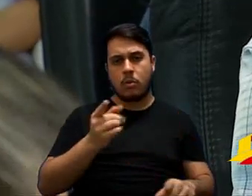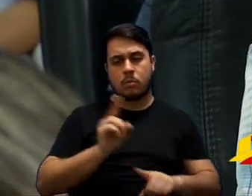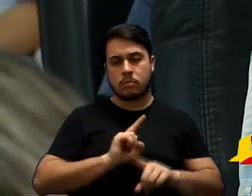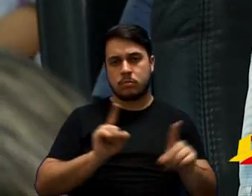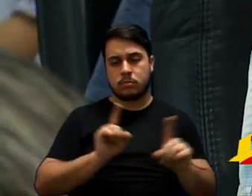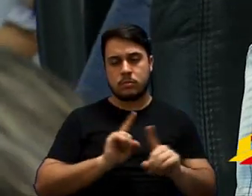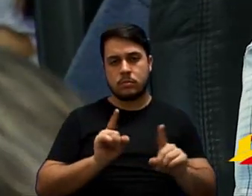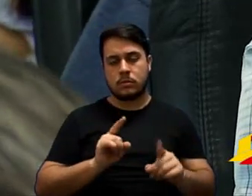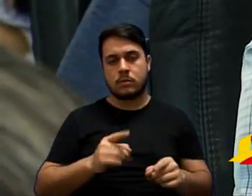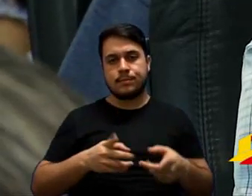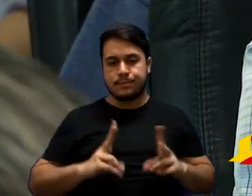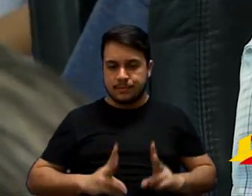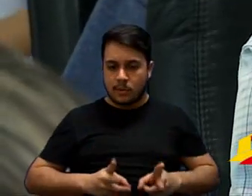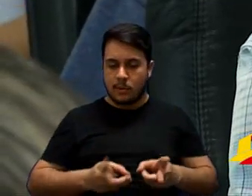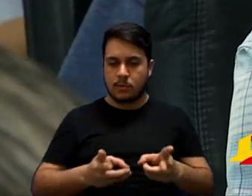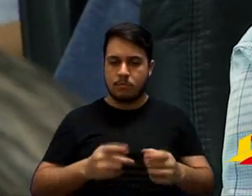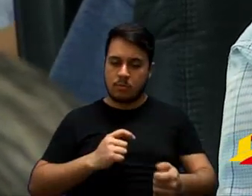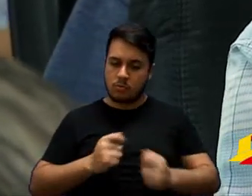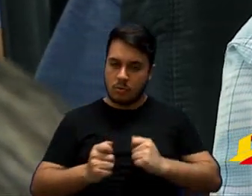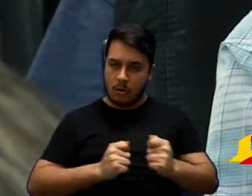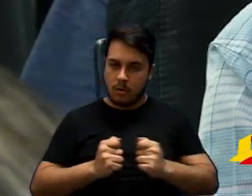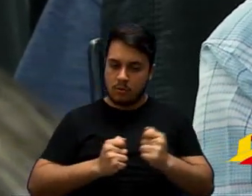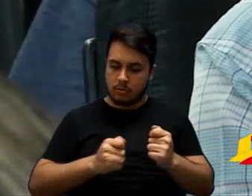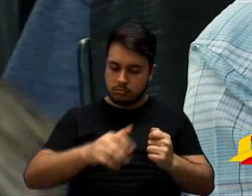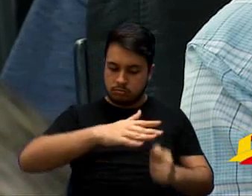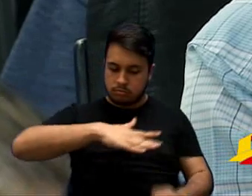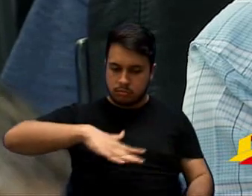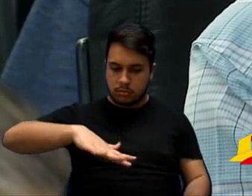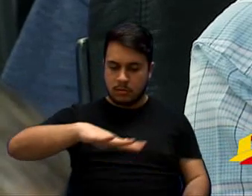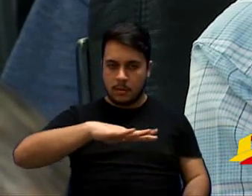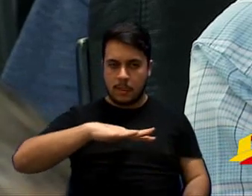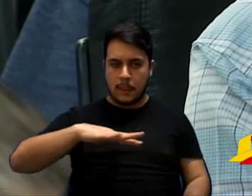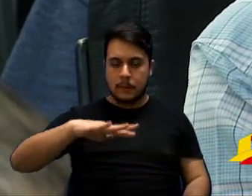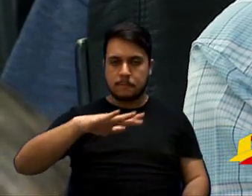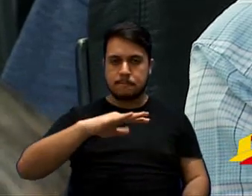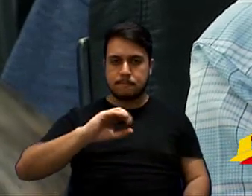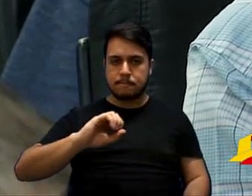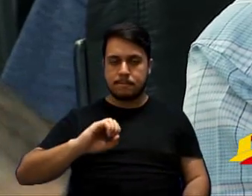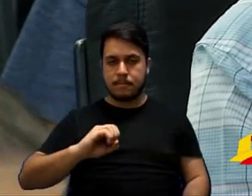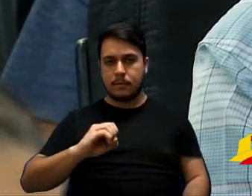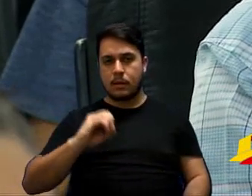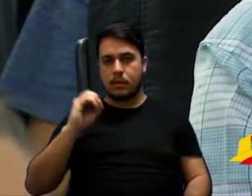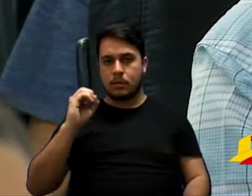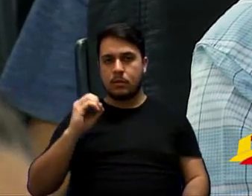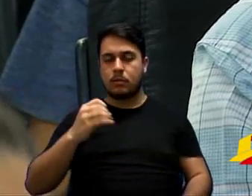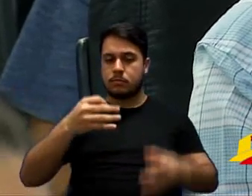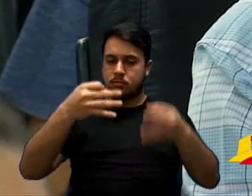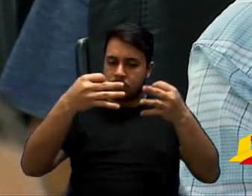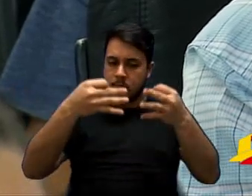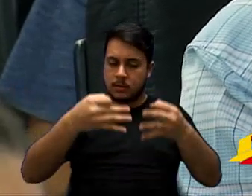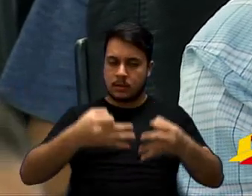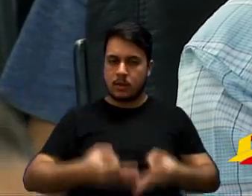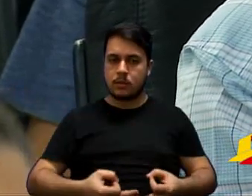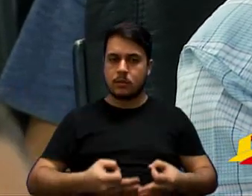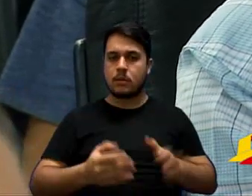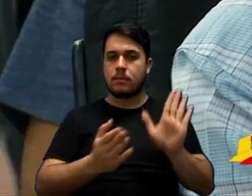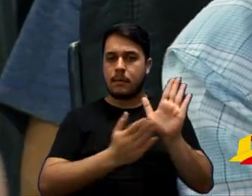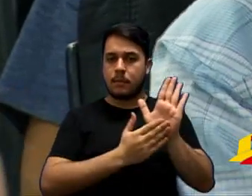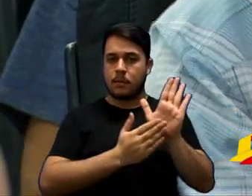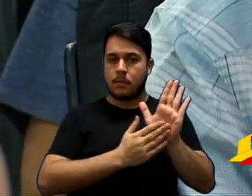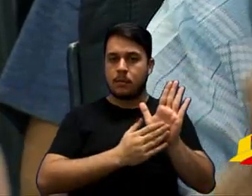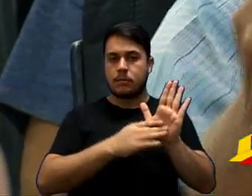se manter um controle dessa área pontual e objetivo minha proposta ao